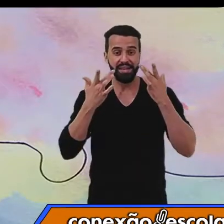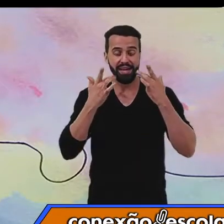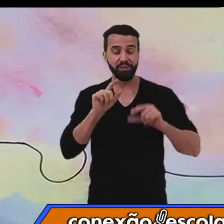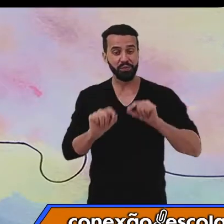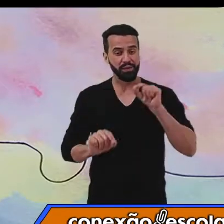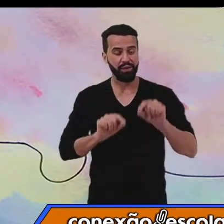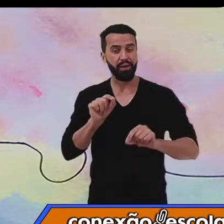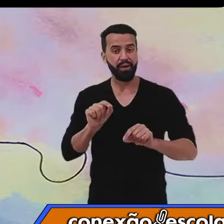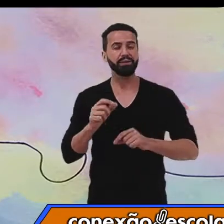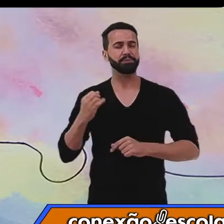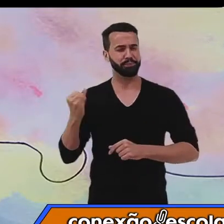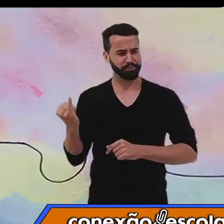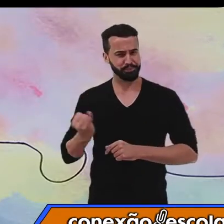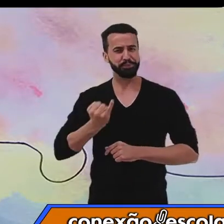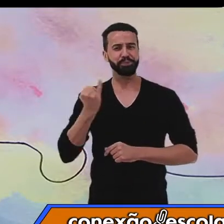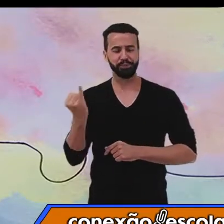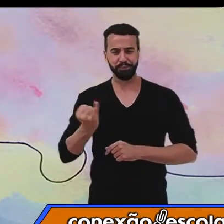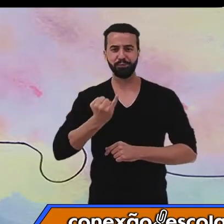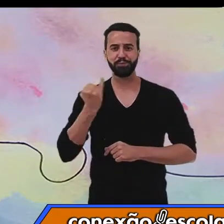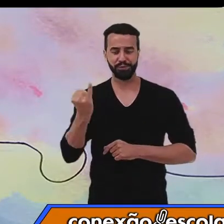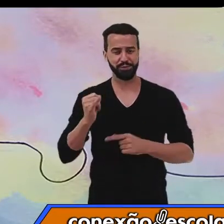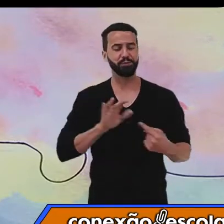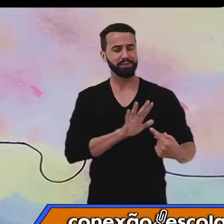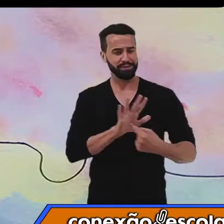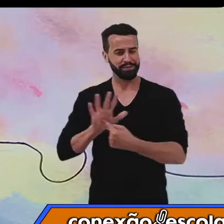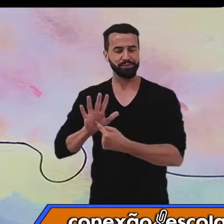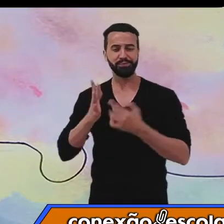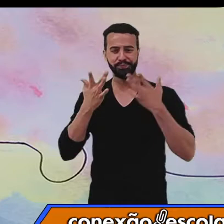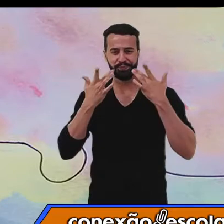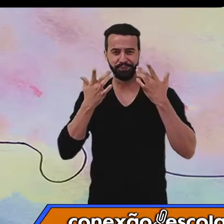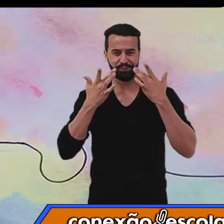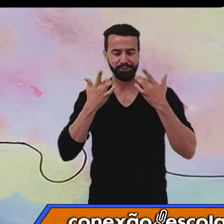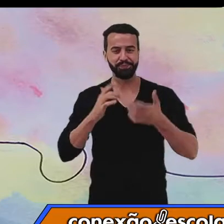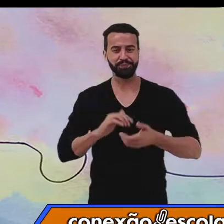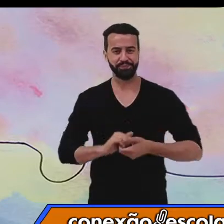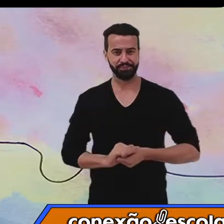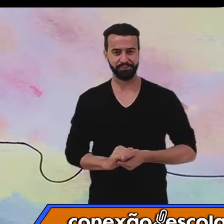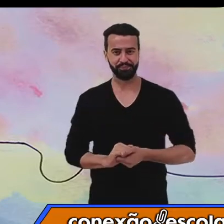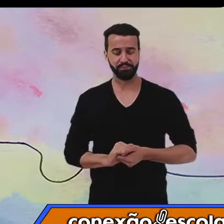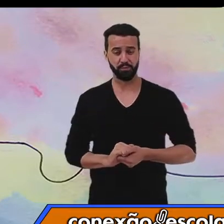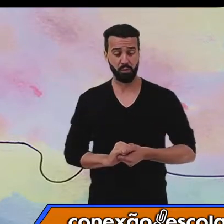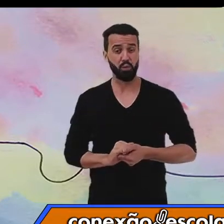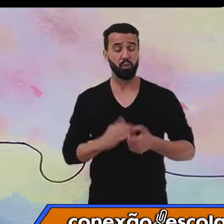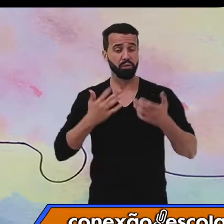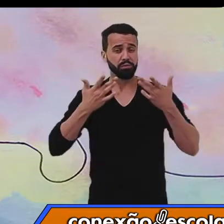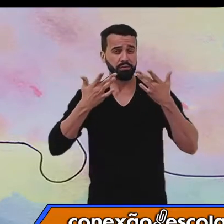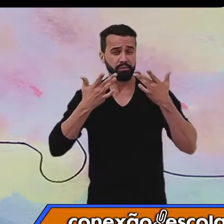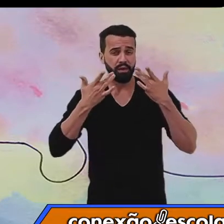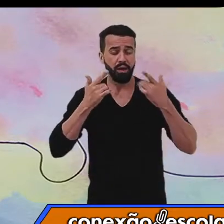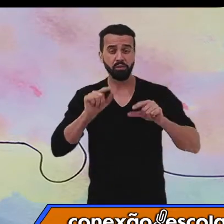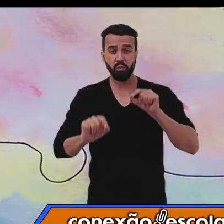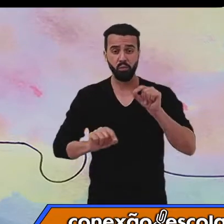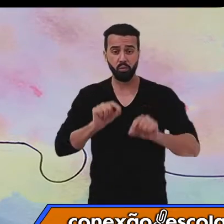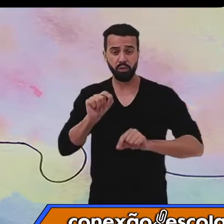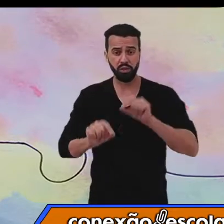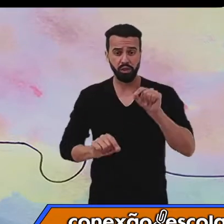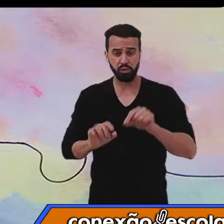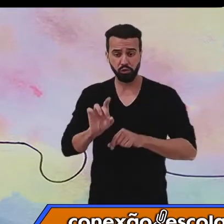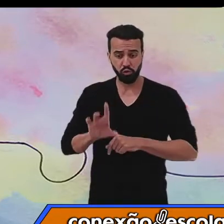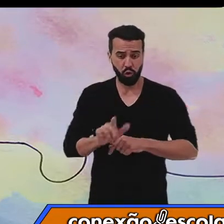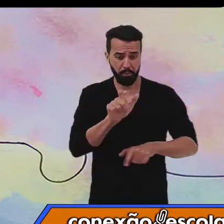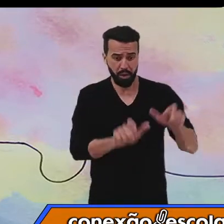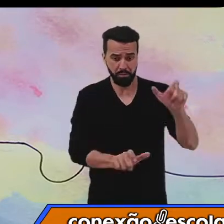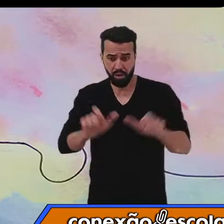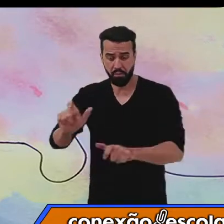de fundamental importância para que o espetáculo se realize. Uma peça teatral não é feita apenas